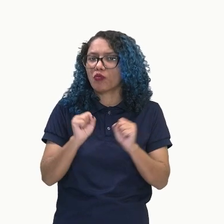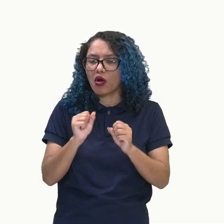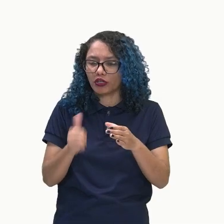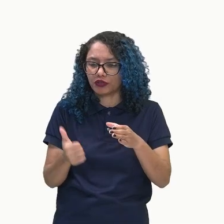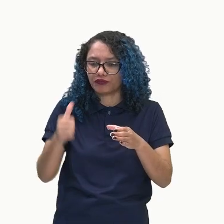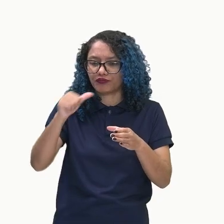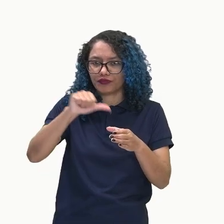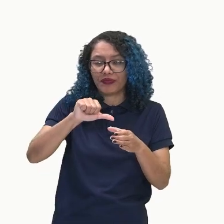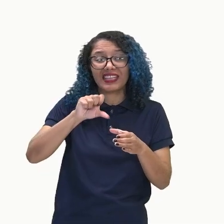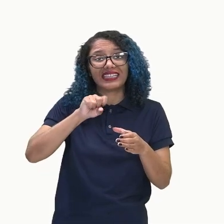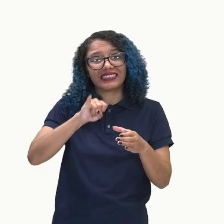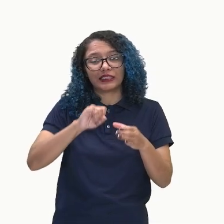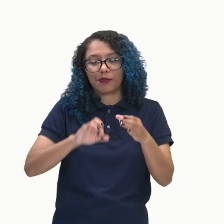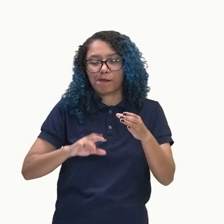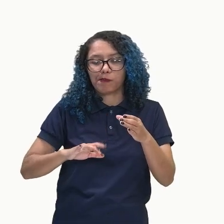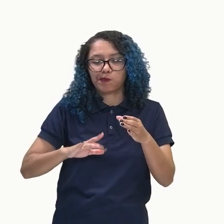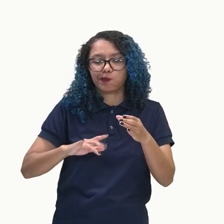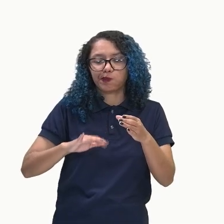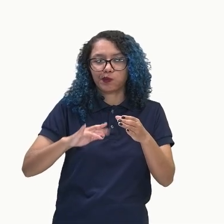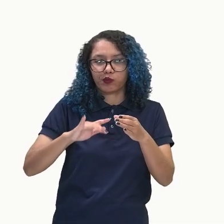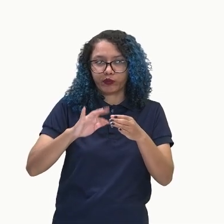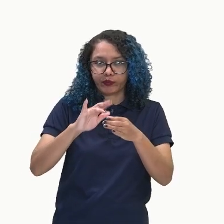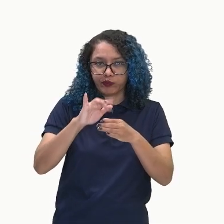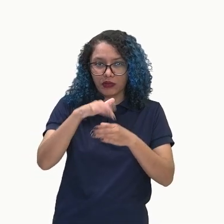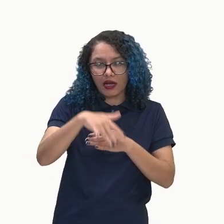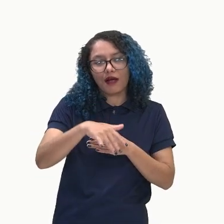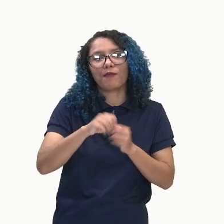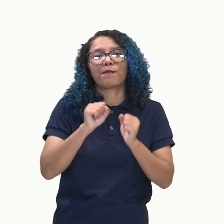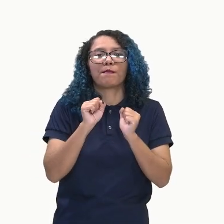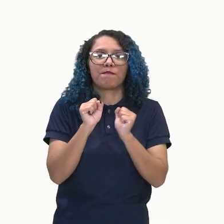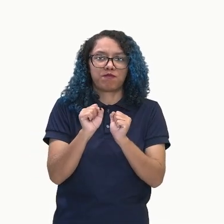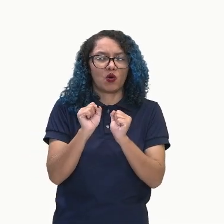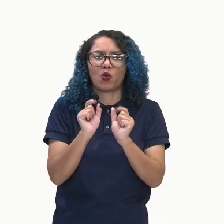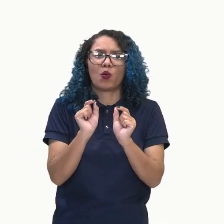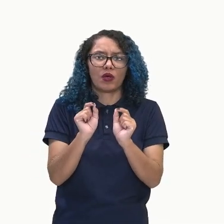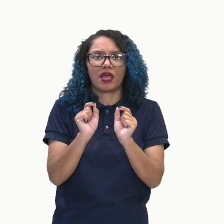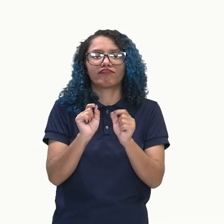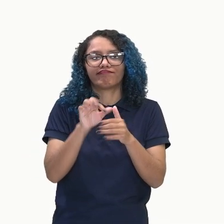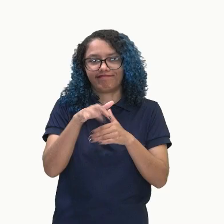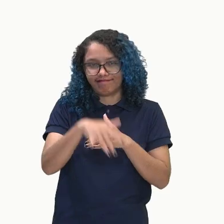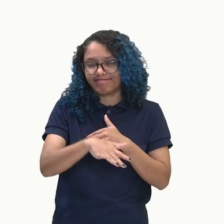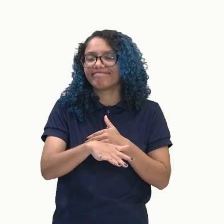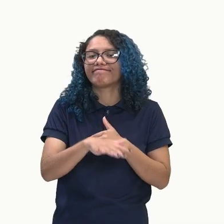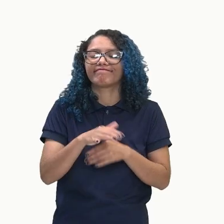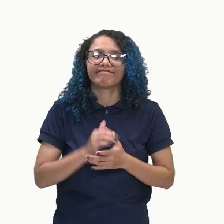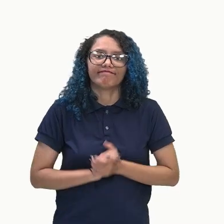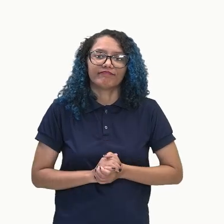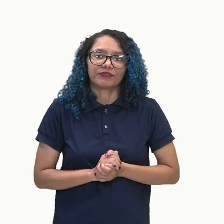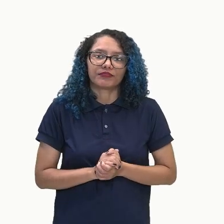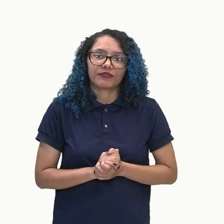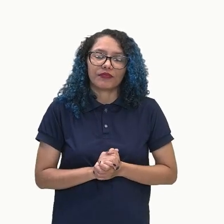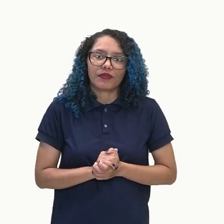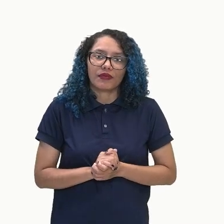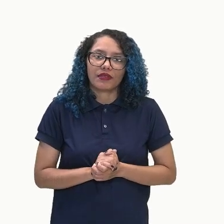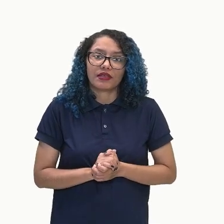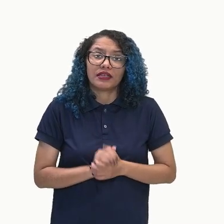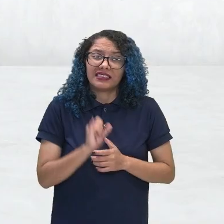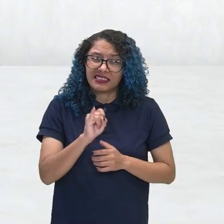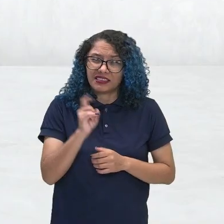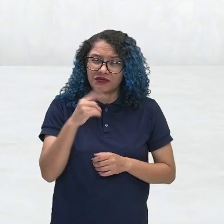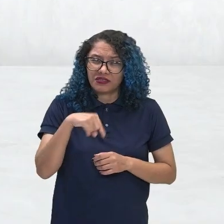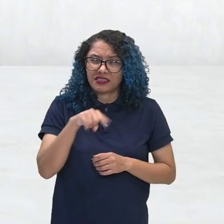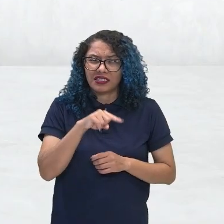Ultrapassou disso daí, nós vamos ter problema. Tudo bem? Então, todas as vezes que você ouvir falar em